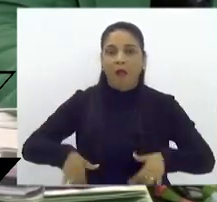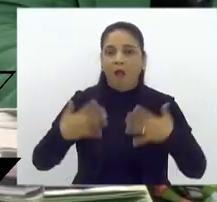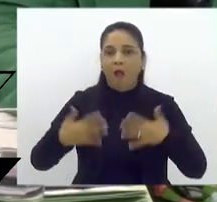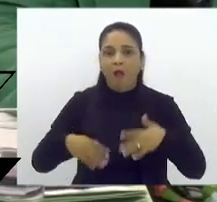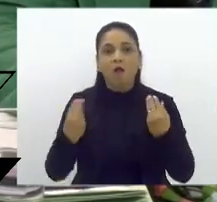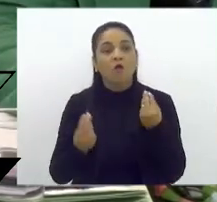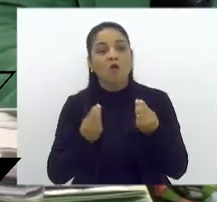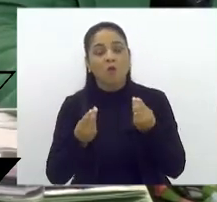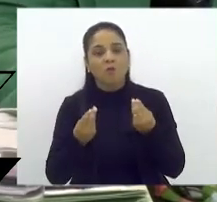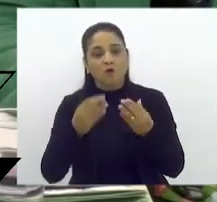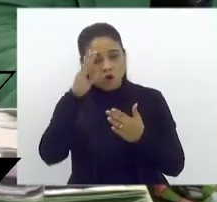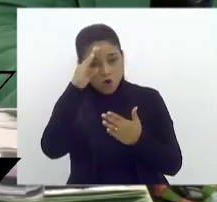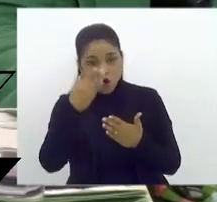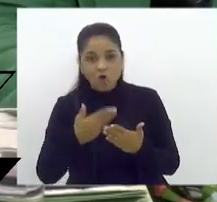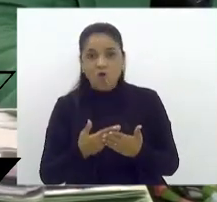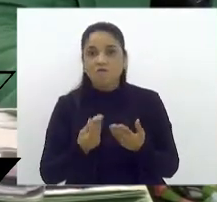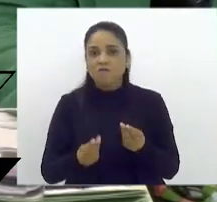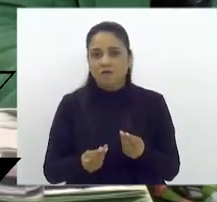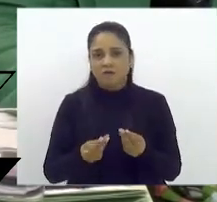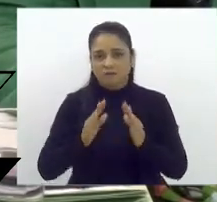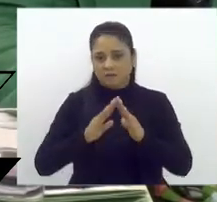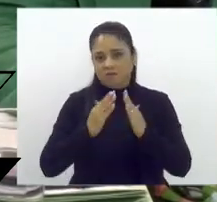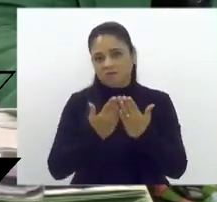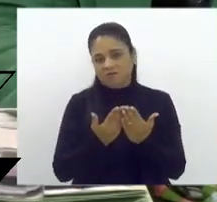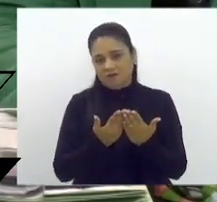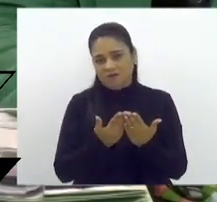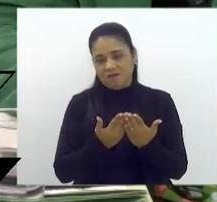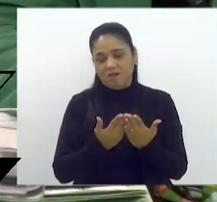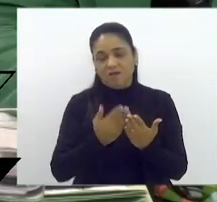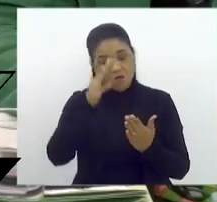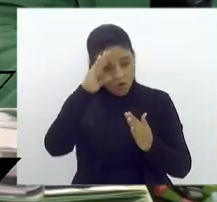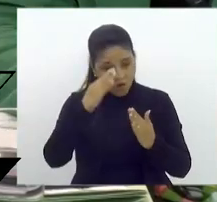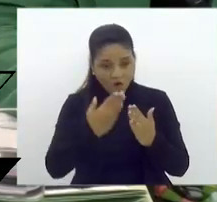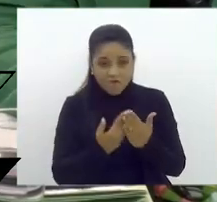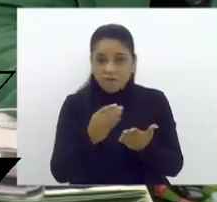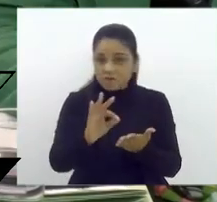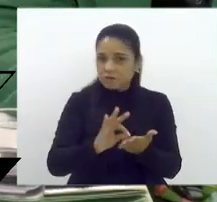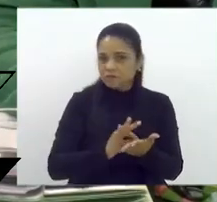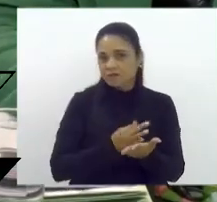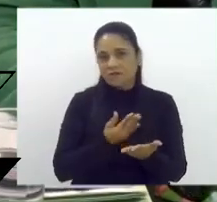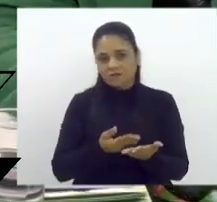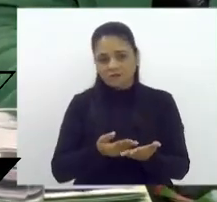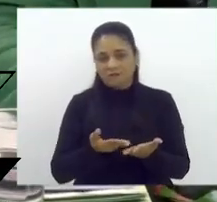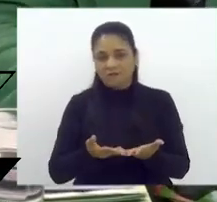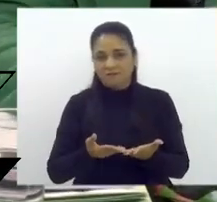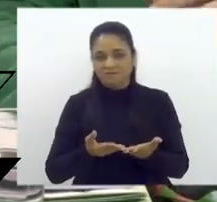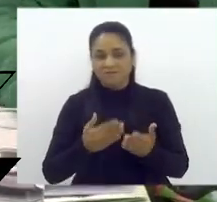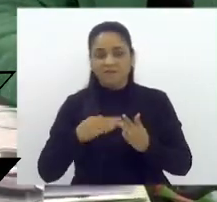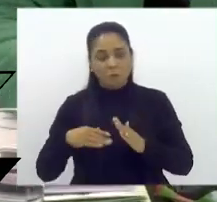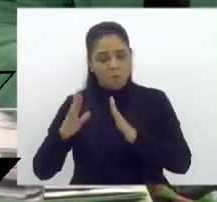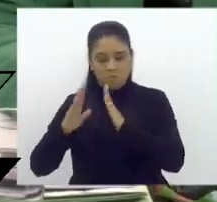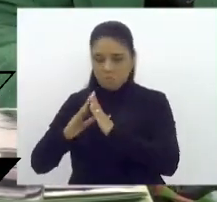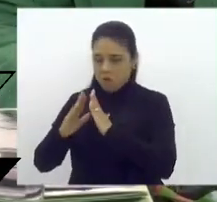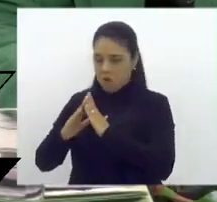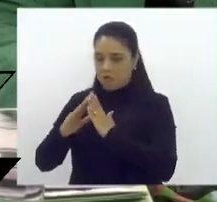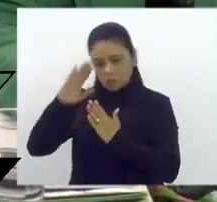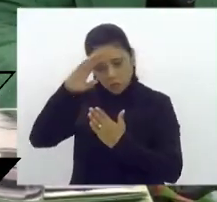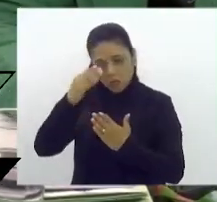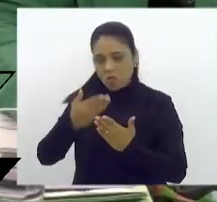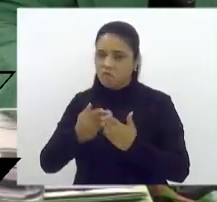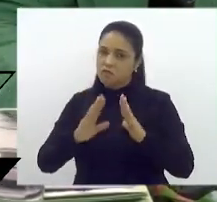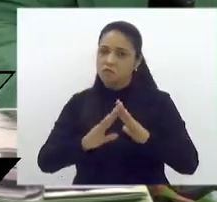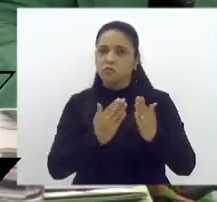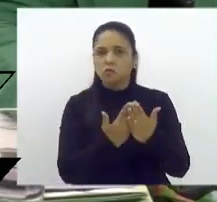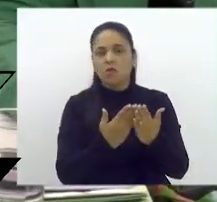Porque a nossa confiança é nas escolas. Quando você vem, bota seu filho numa escola, você vai para casa e fica em total confiança de que ali ele